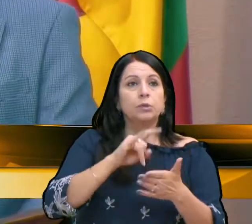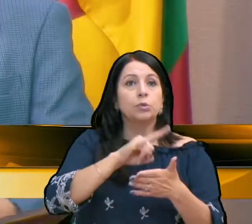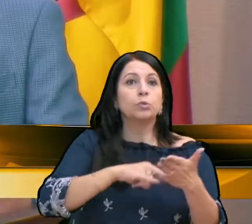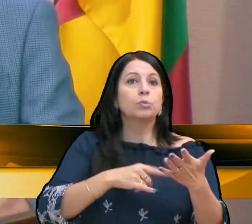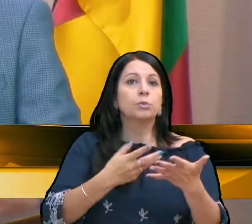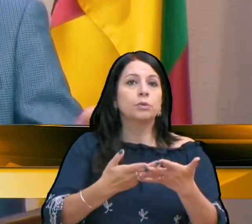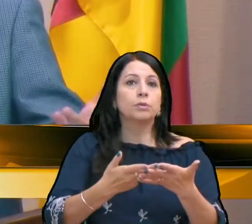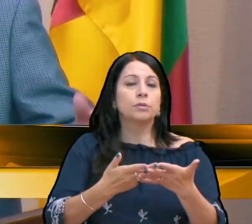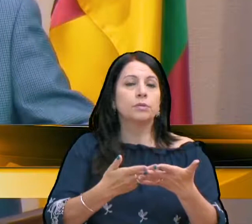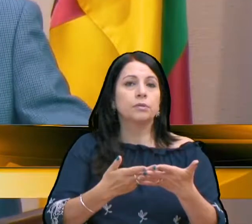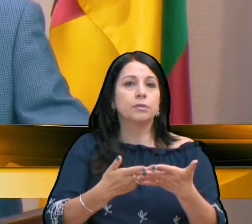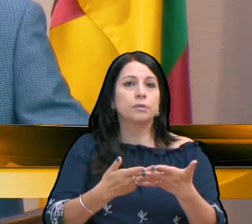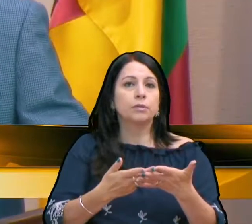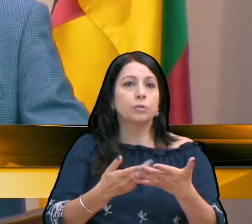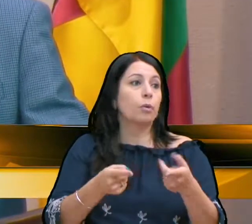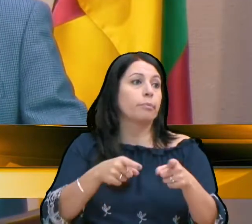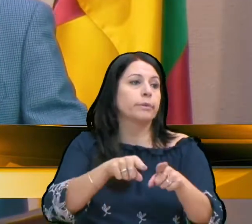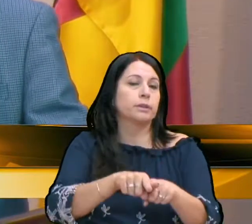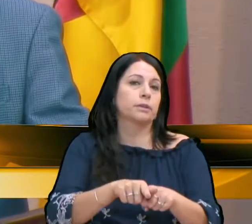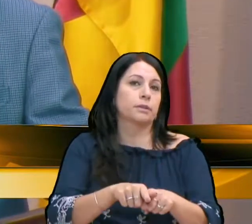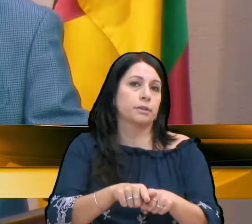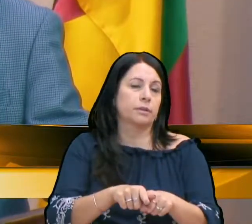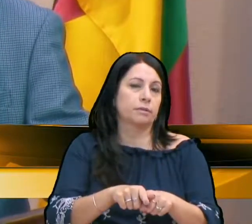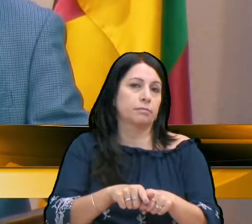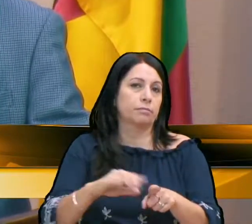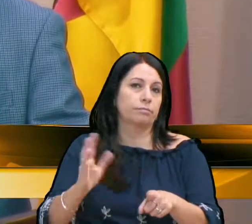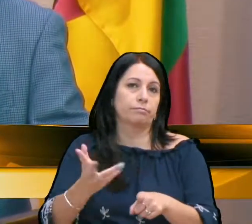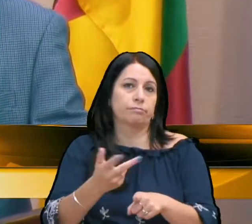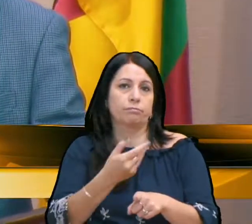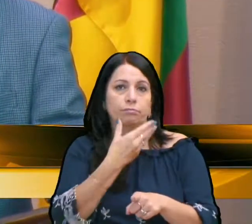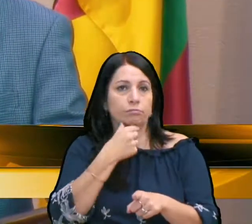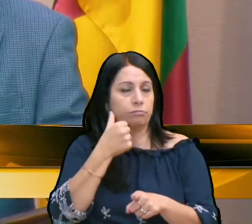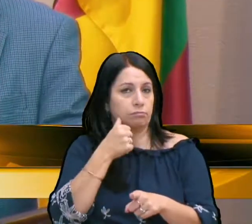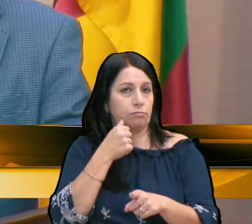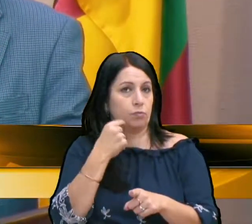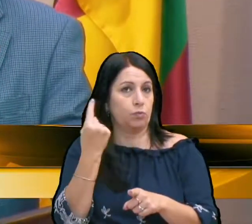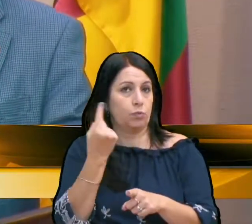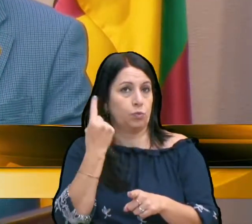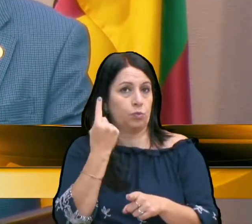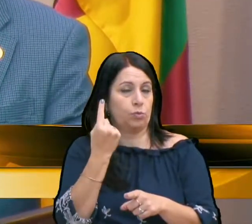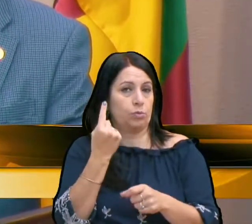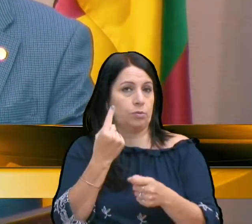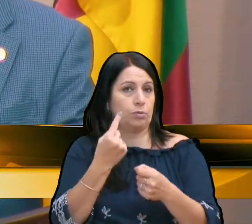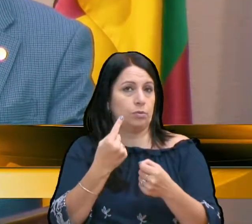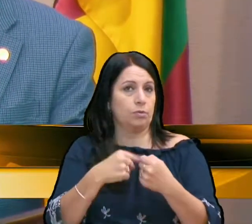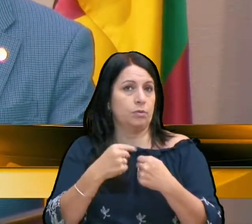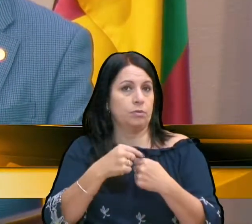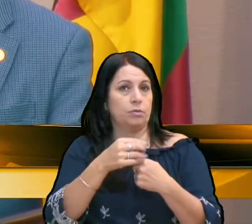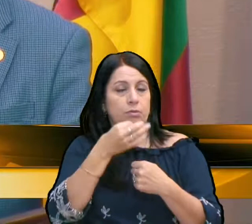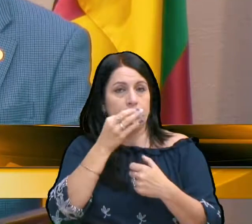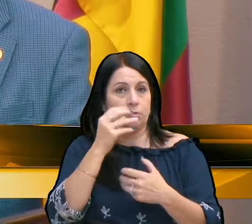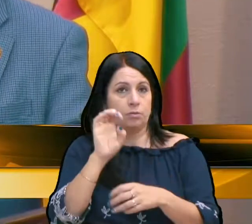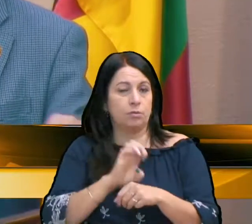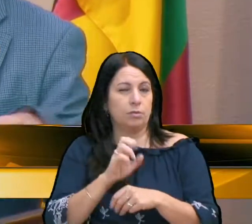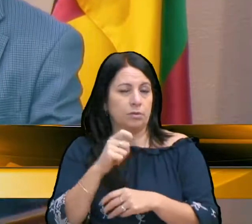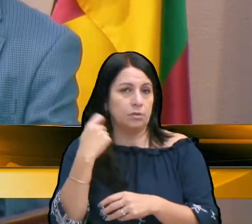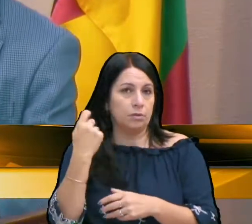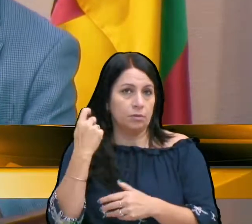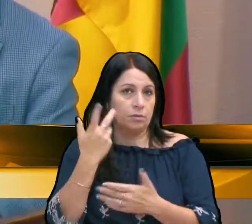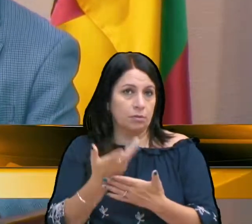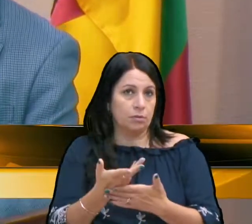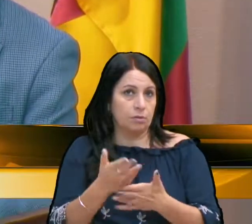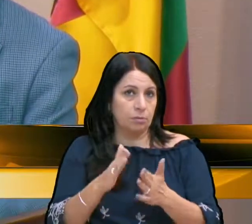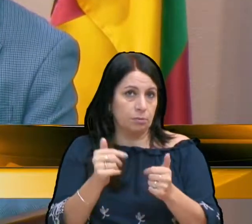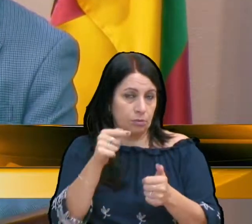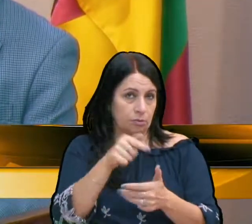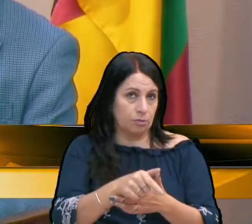documento de parceria. Senhoras e senhores, o único município do estado do Rio Grande do Sul que está